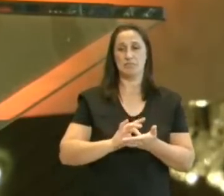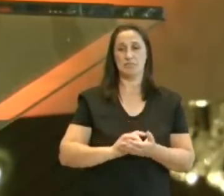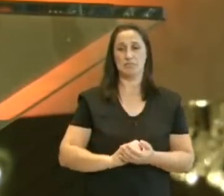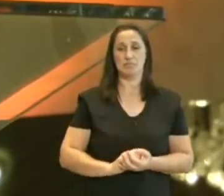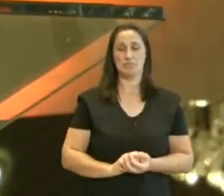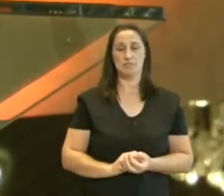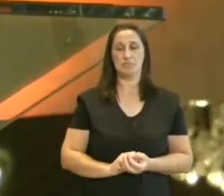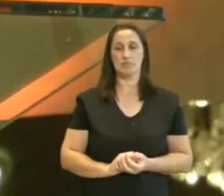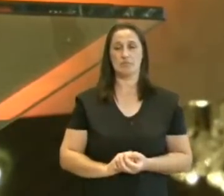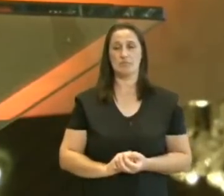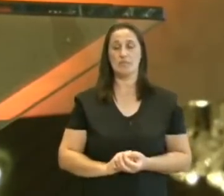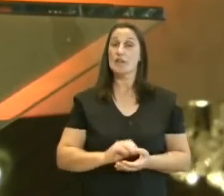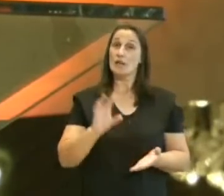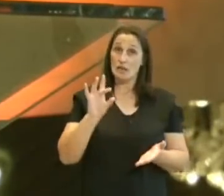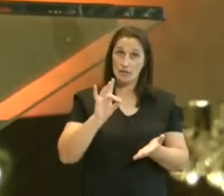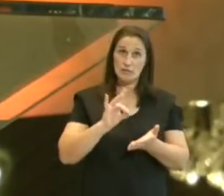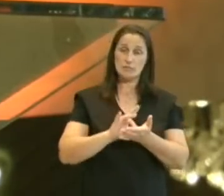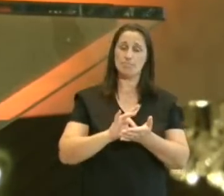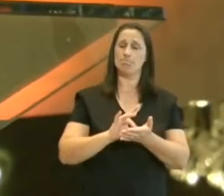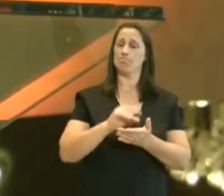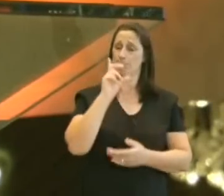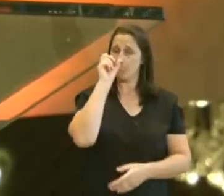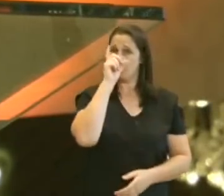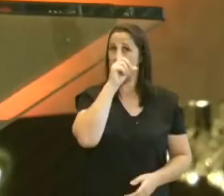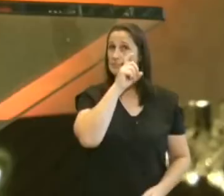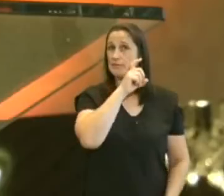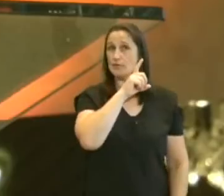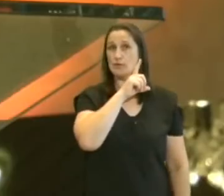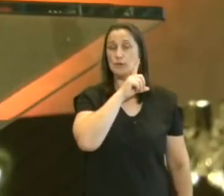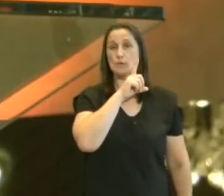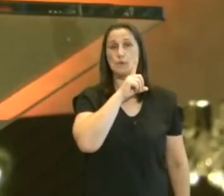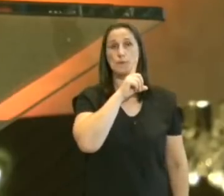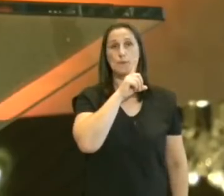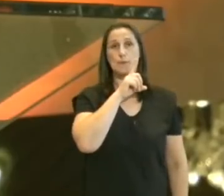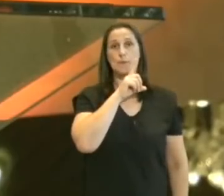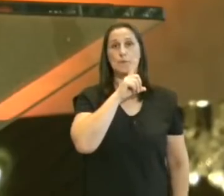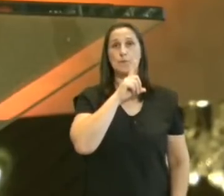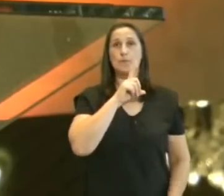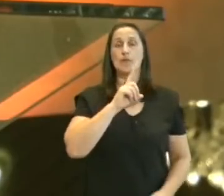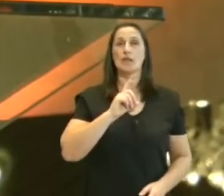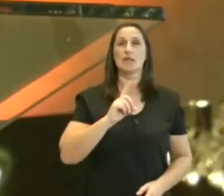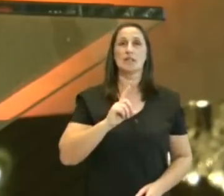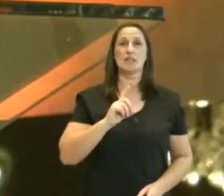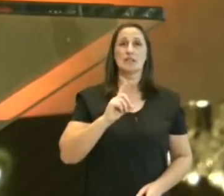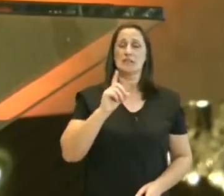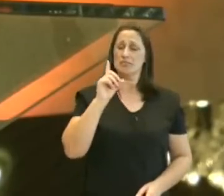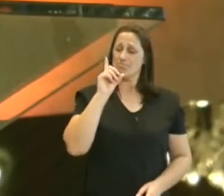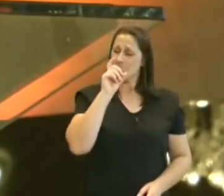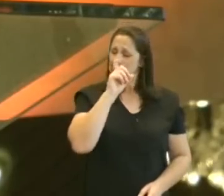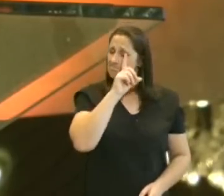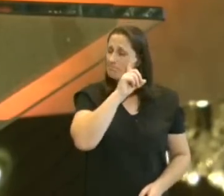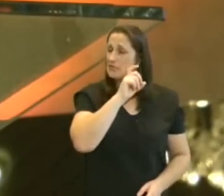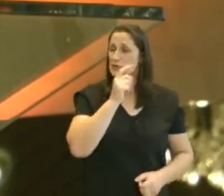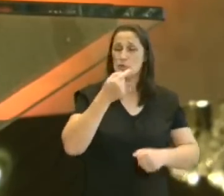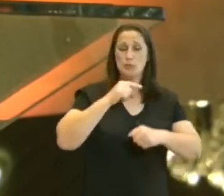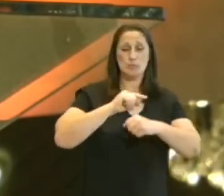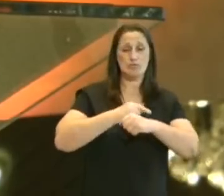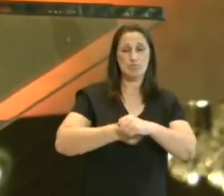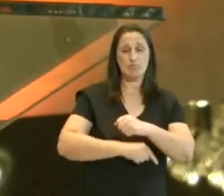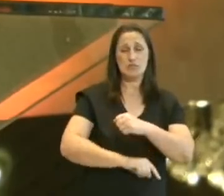E essa realidade era dura demais. E essa desilusão afetava uma série